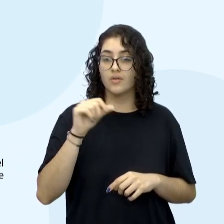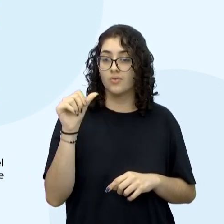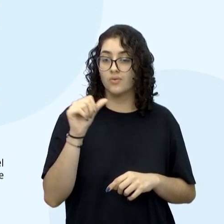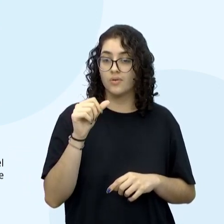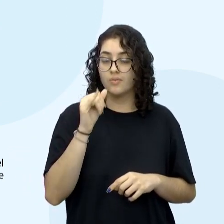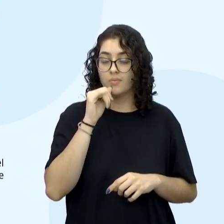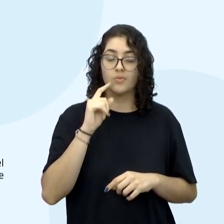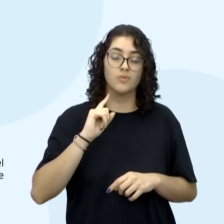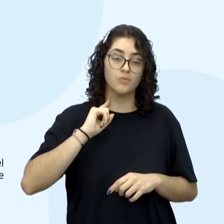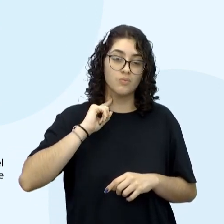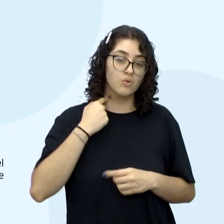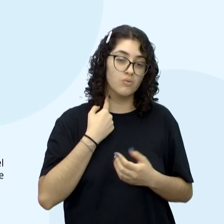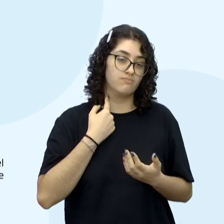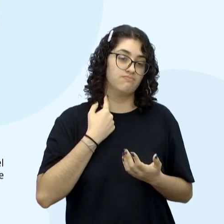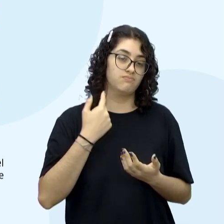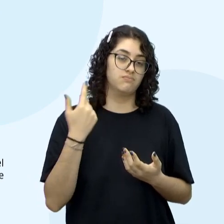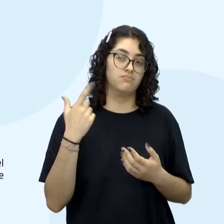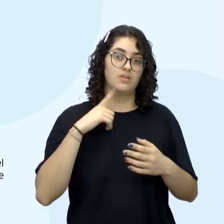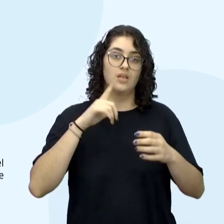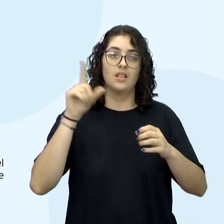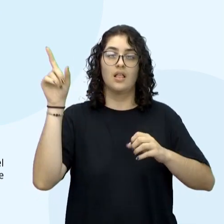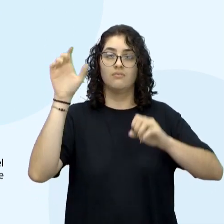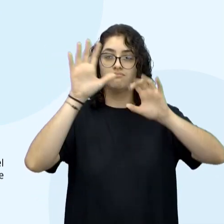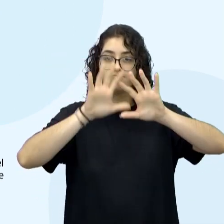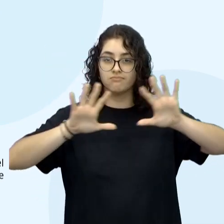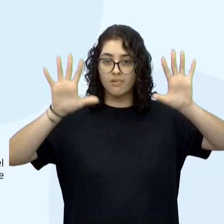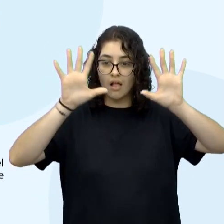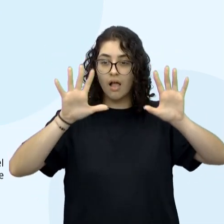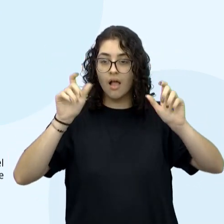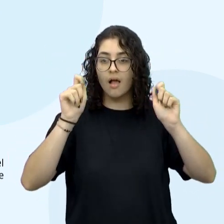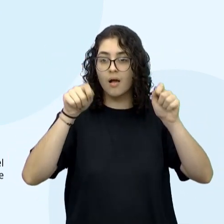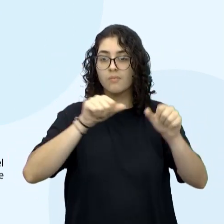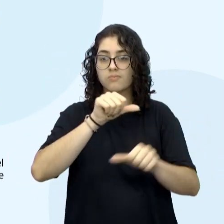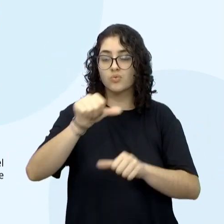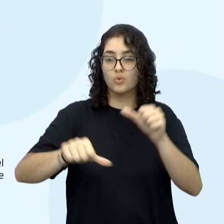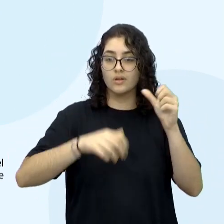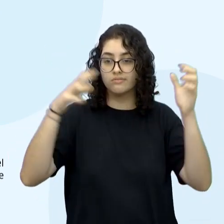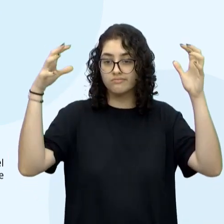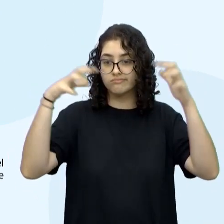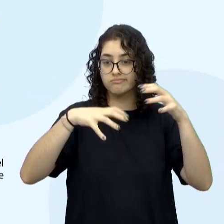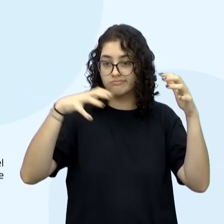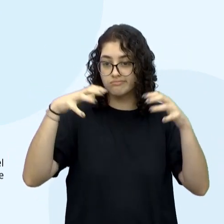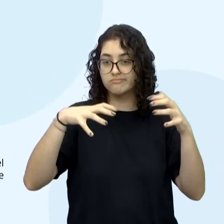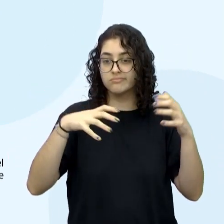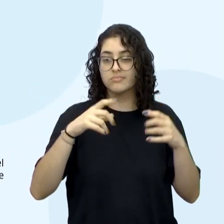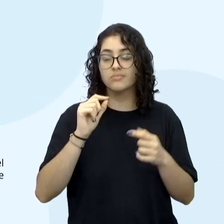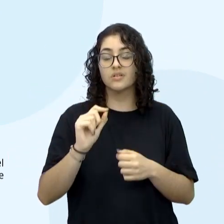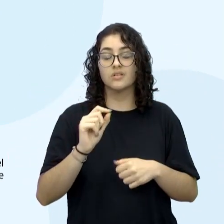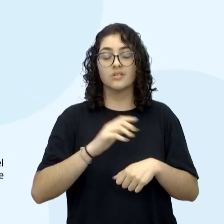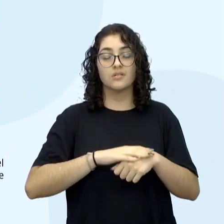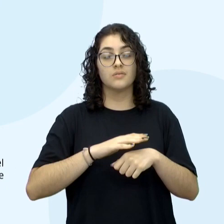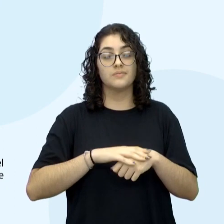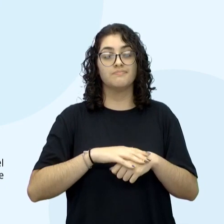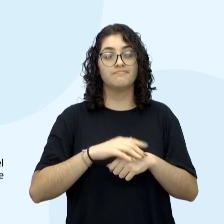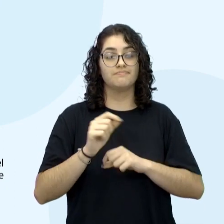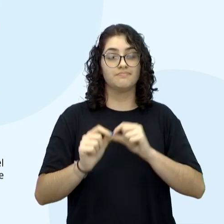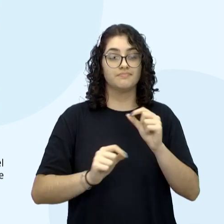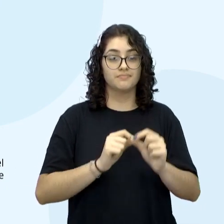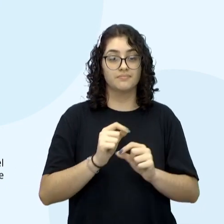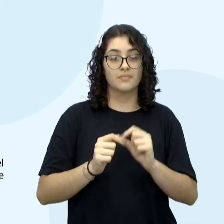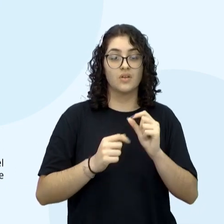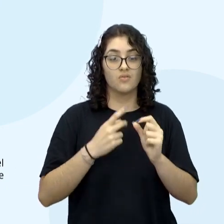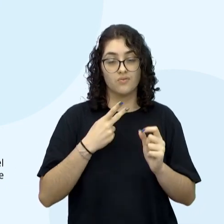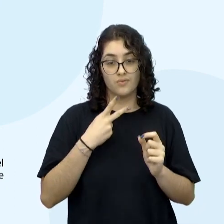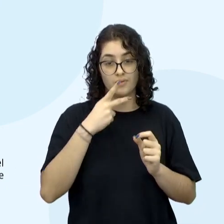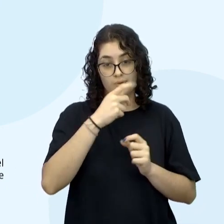a poluição e outras coisas no ar podem transformar essa chuva em chuva ácida, fazendo com que ela seja ainda mais